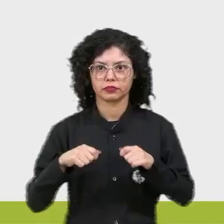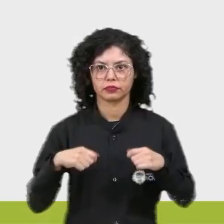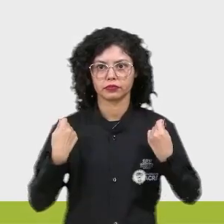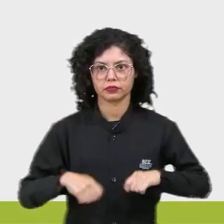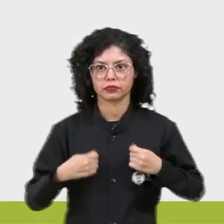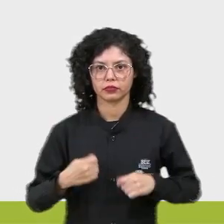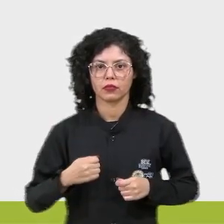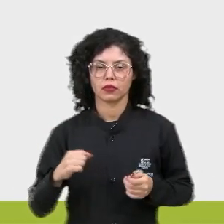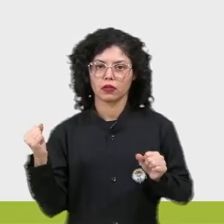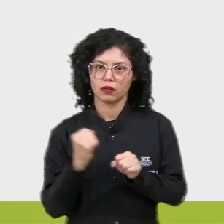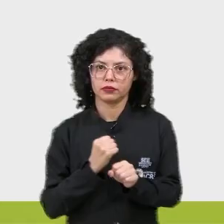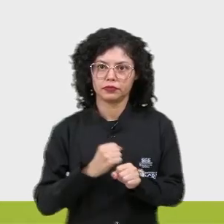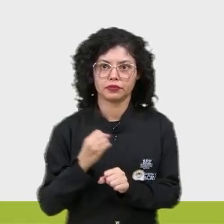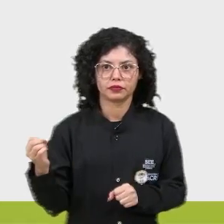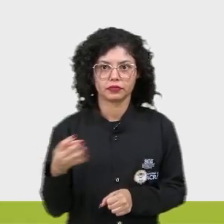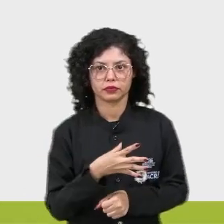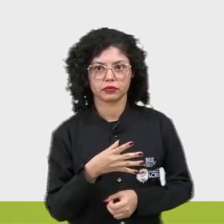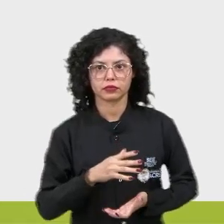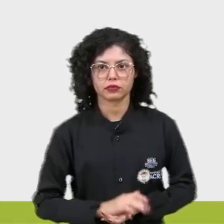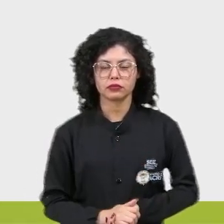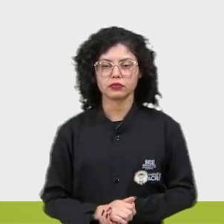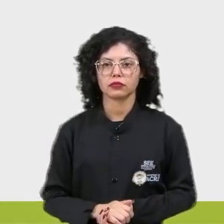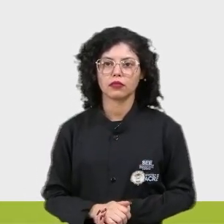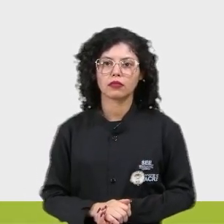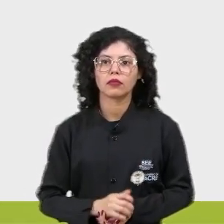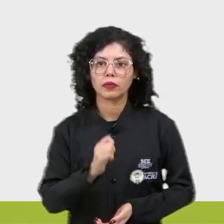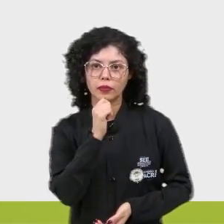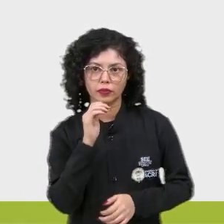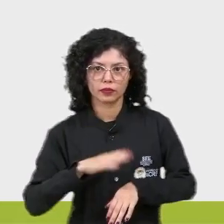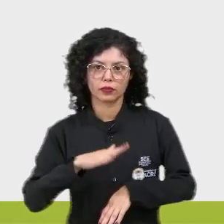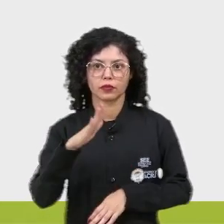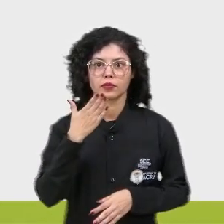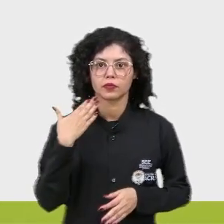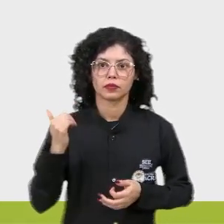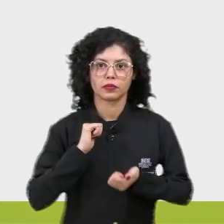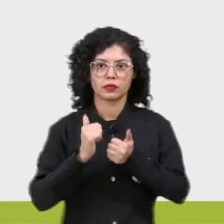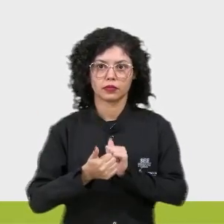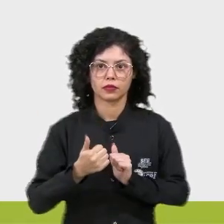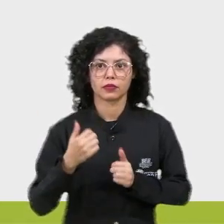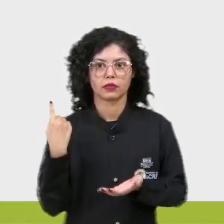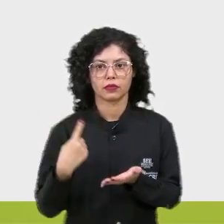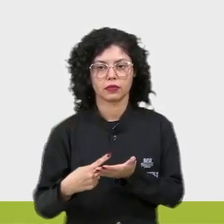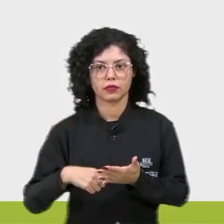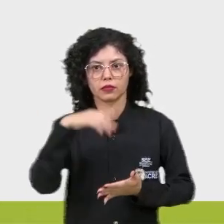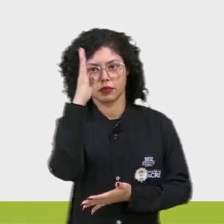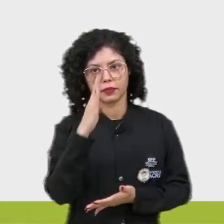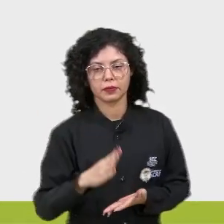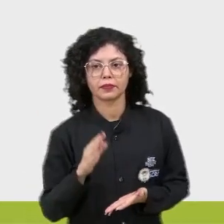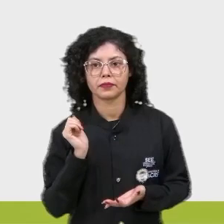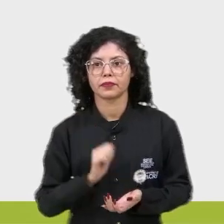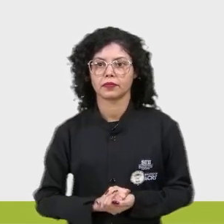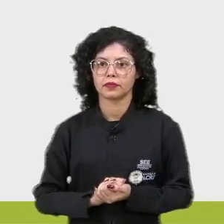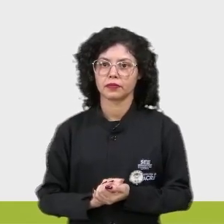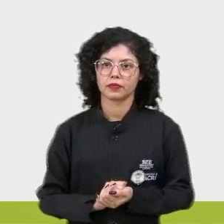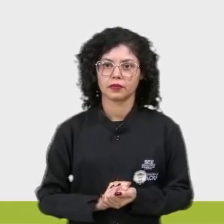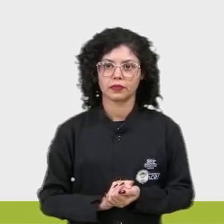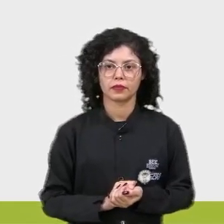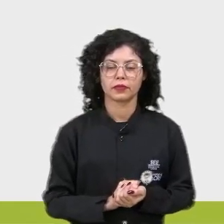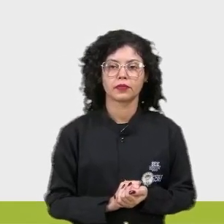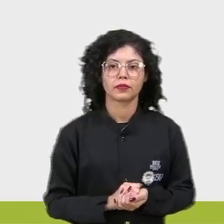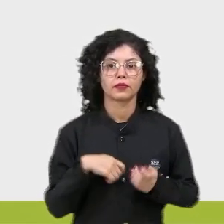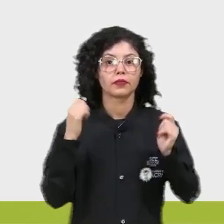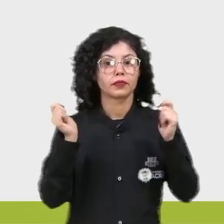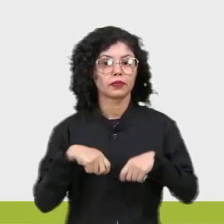linhas. E as ferrovias são mais adequadas para as condições brasileiras que as hidrovias,